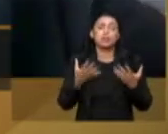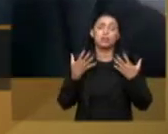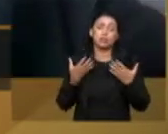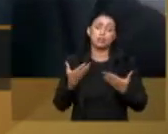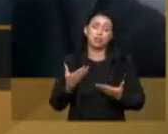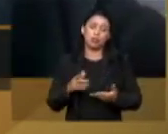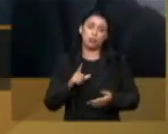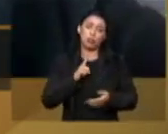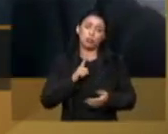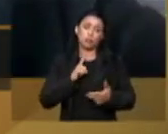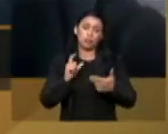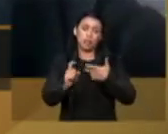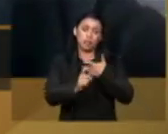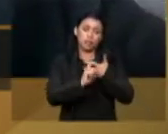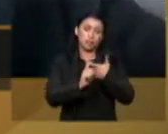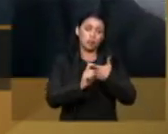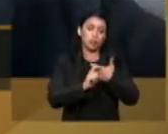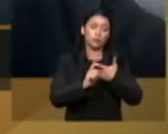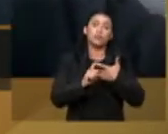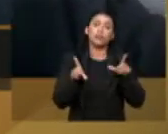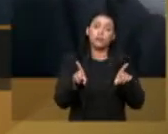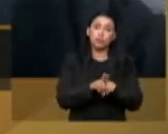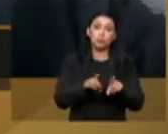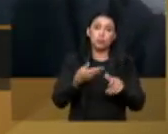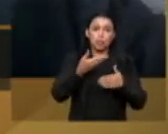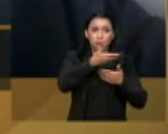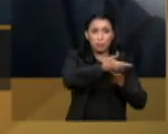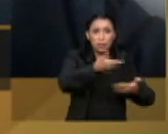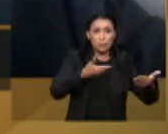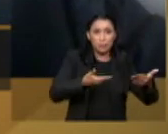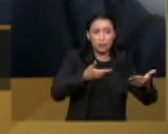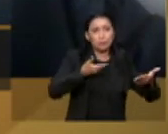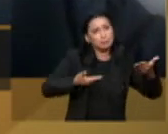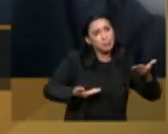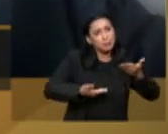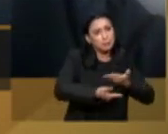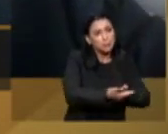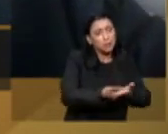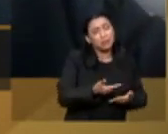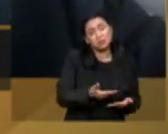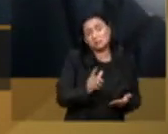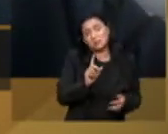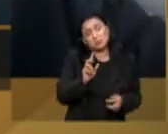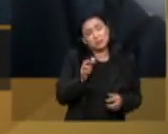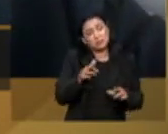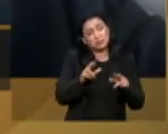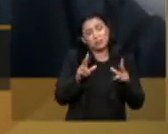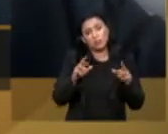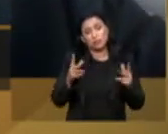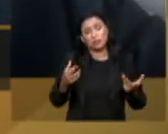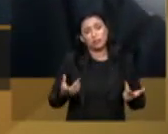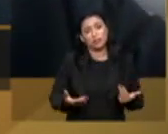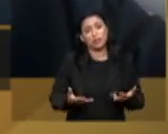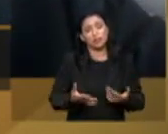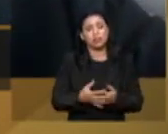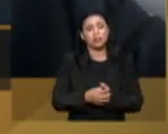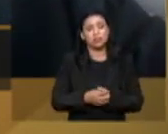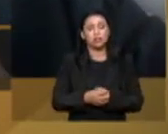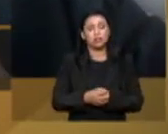conformação ao Poder Executivo, a meu sentir, sem nenhuma contrariedade à